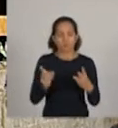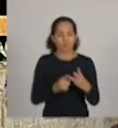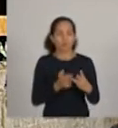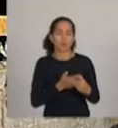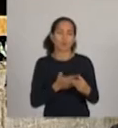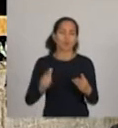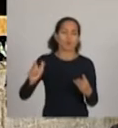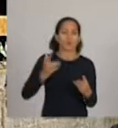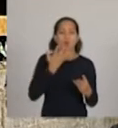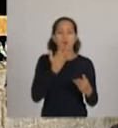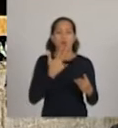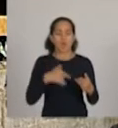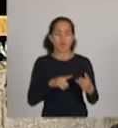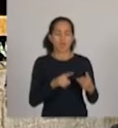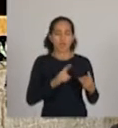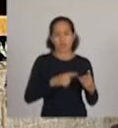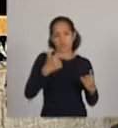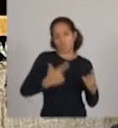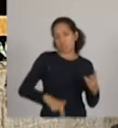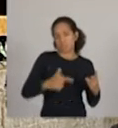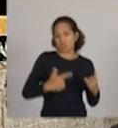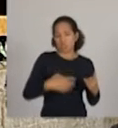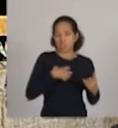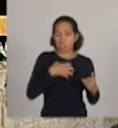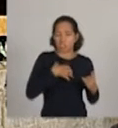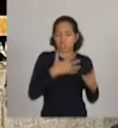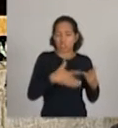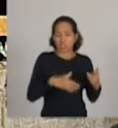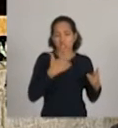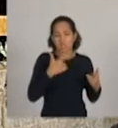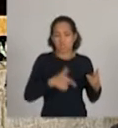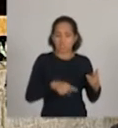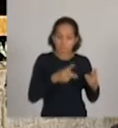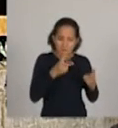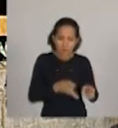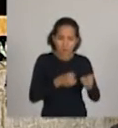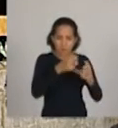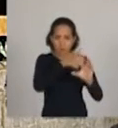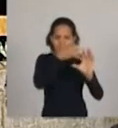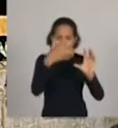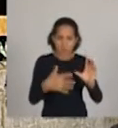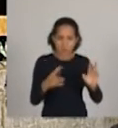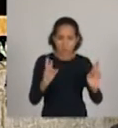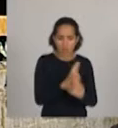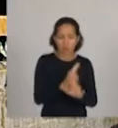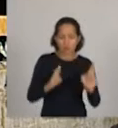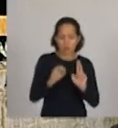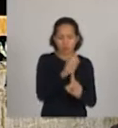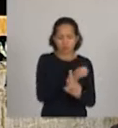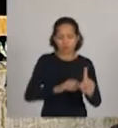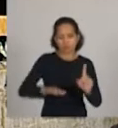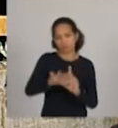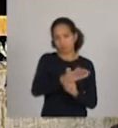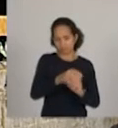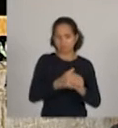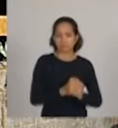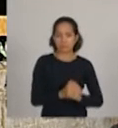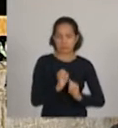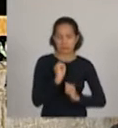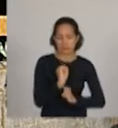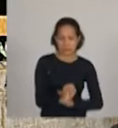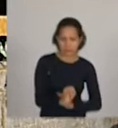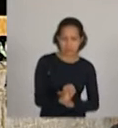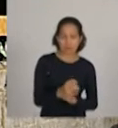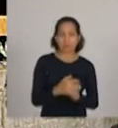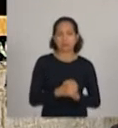comportamentos infantis repentinos. É importante observar as características de relacionamento social da criança. Se o